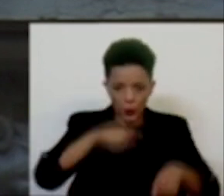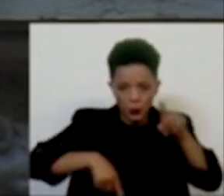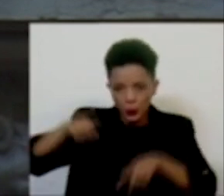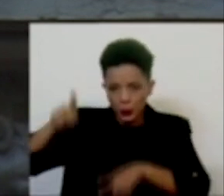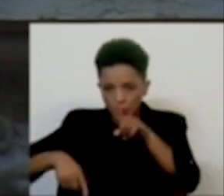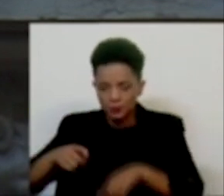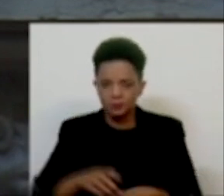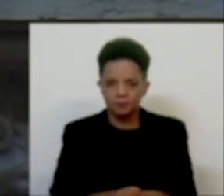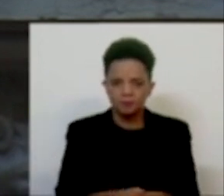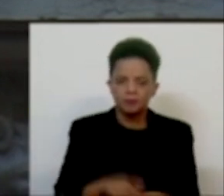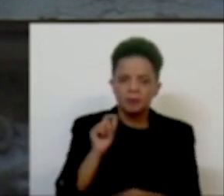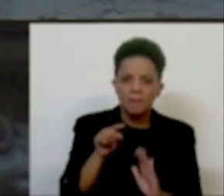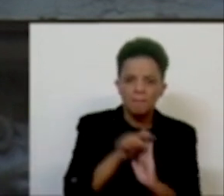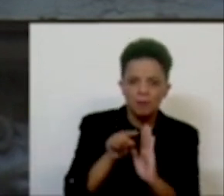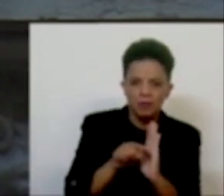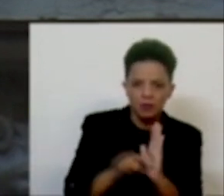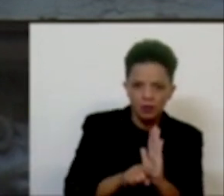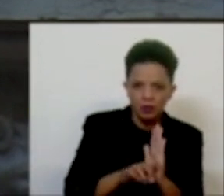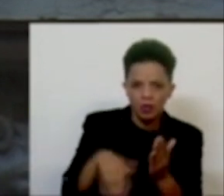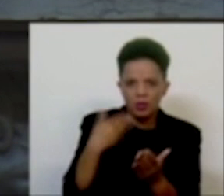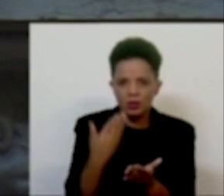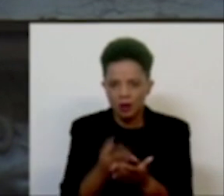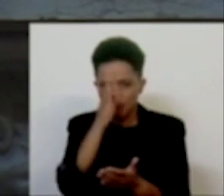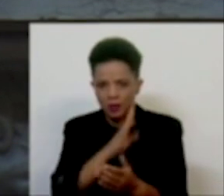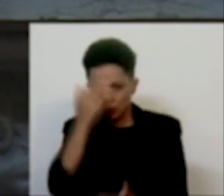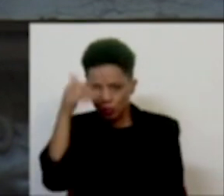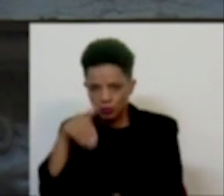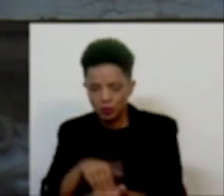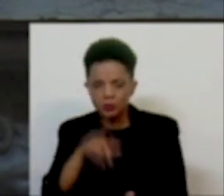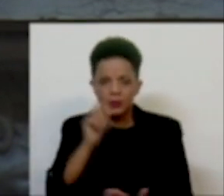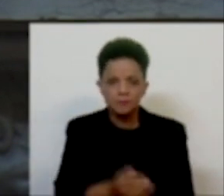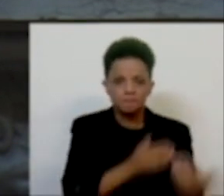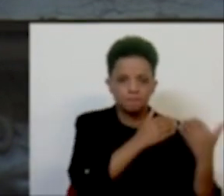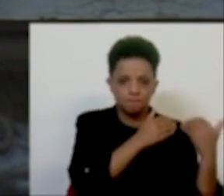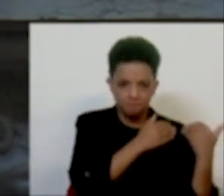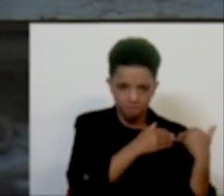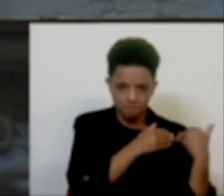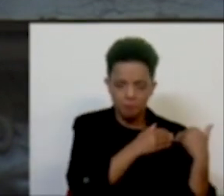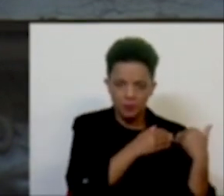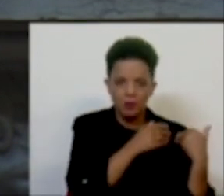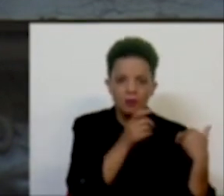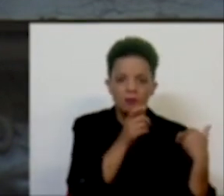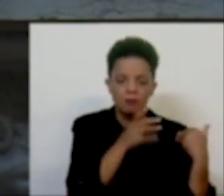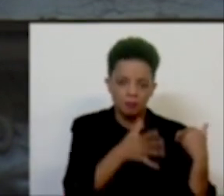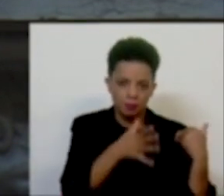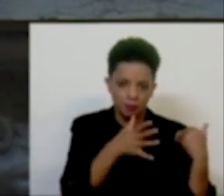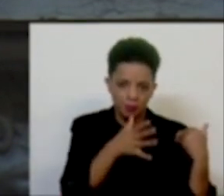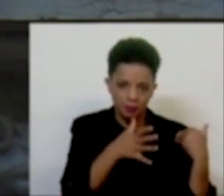a maturação das medidas em resultados, o sentido da responsabilidade nas palavras que